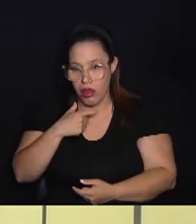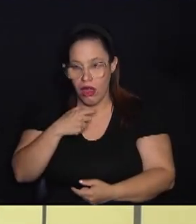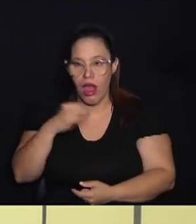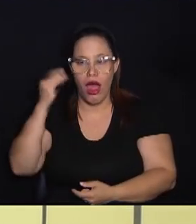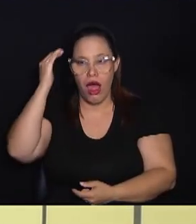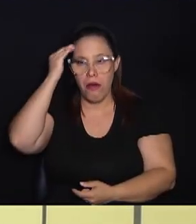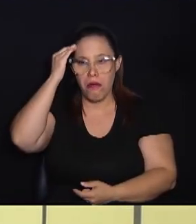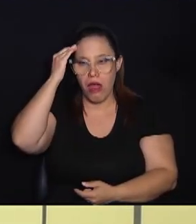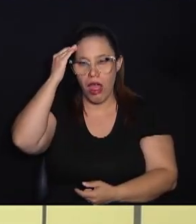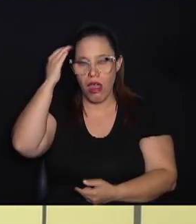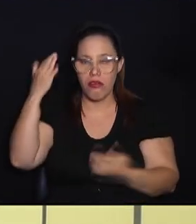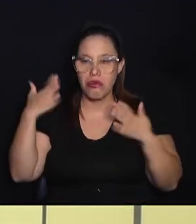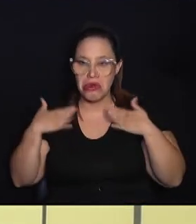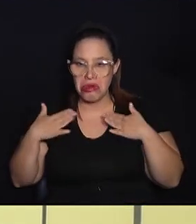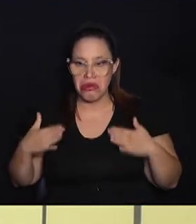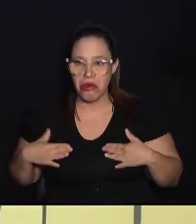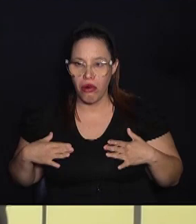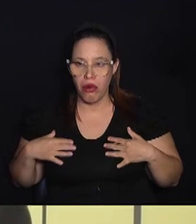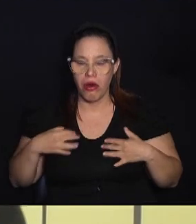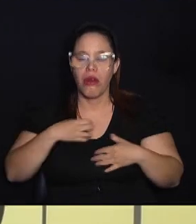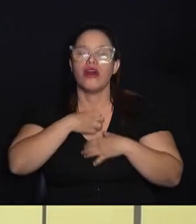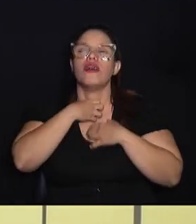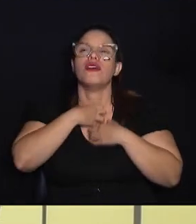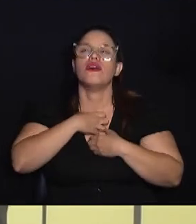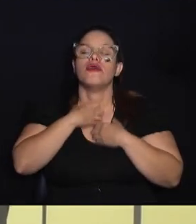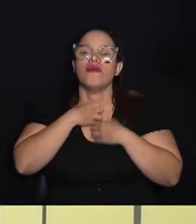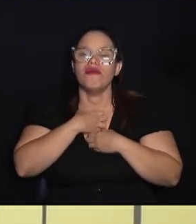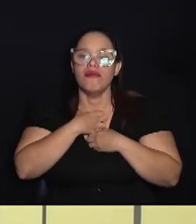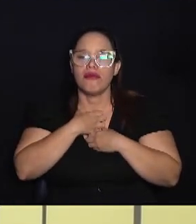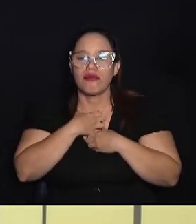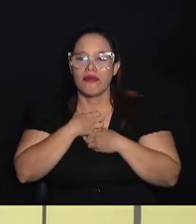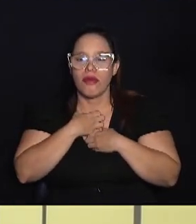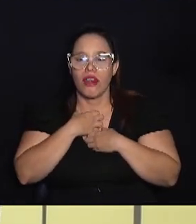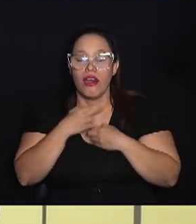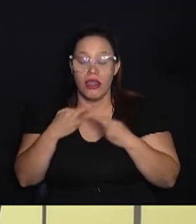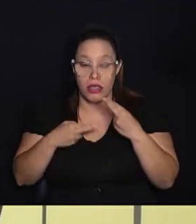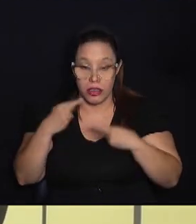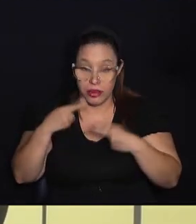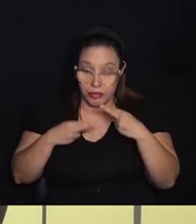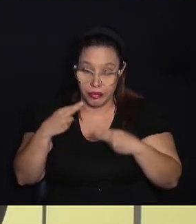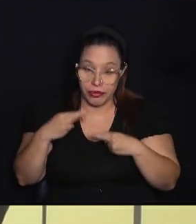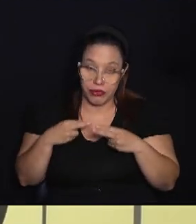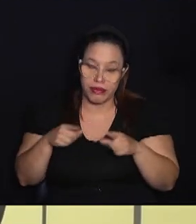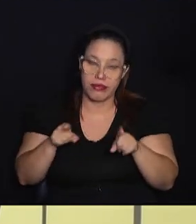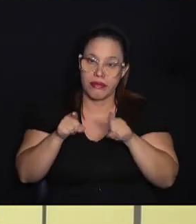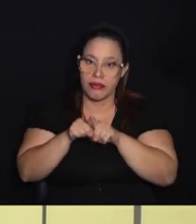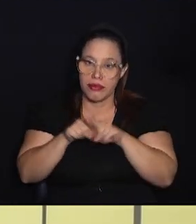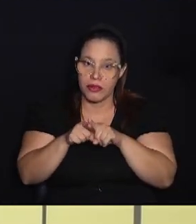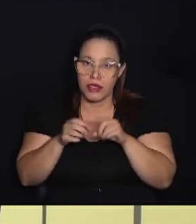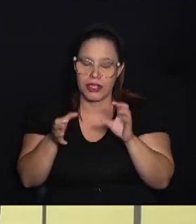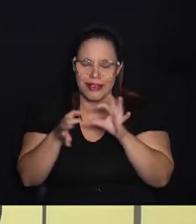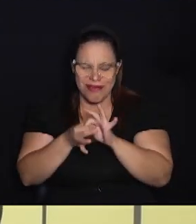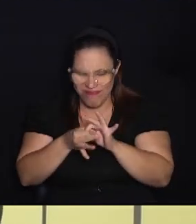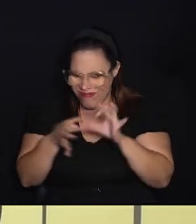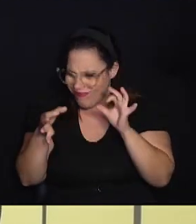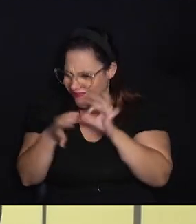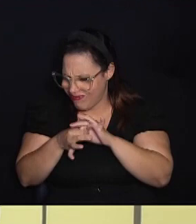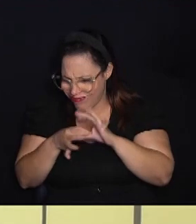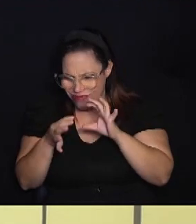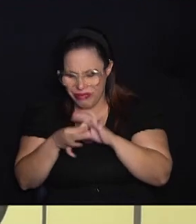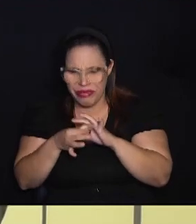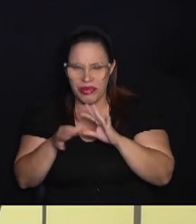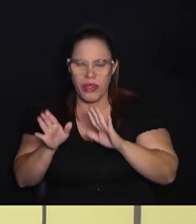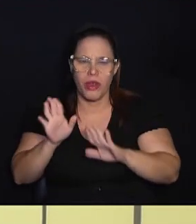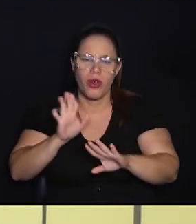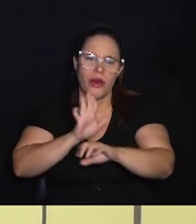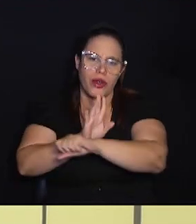emoções integrar as demandas que a gente tem nas nossas relações mas é também integrar em qualquer cuidado com a saúde